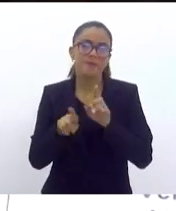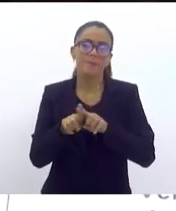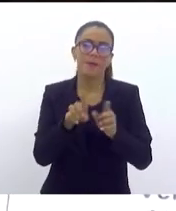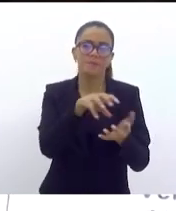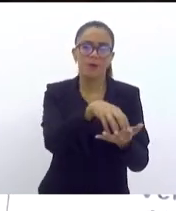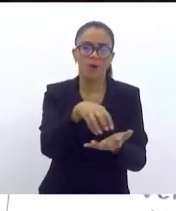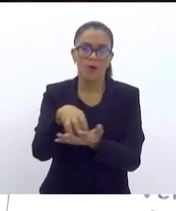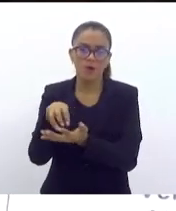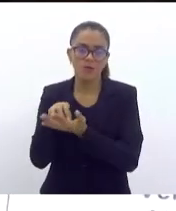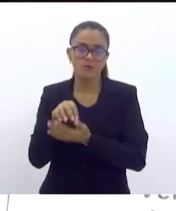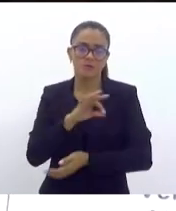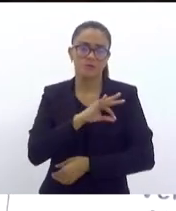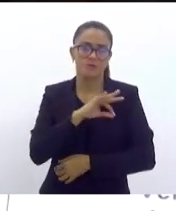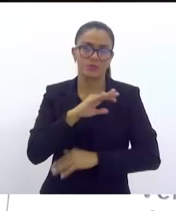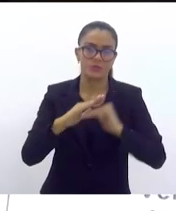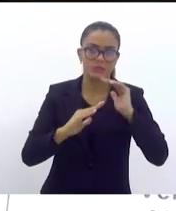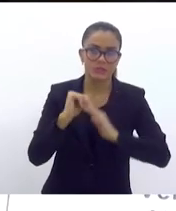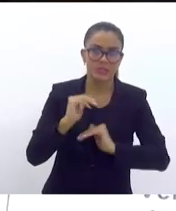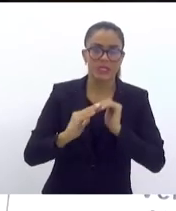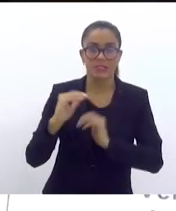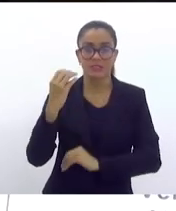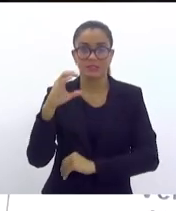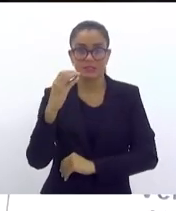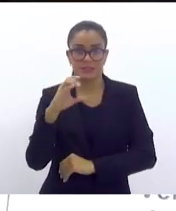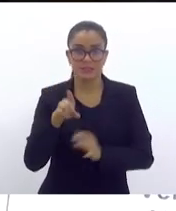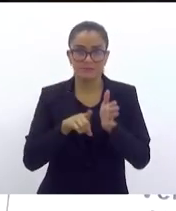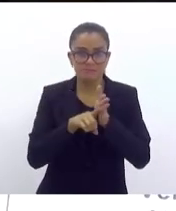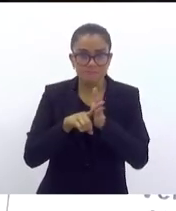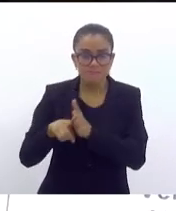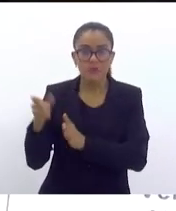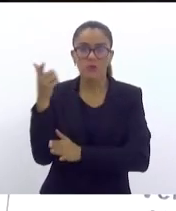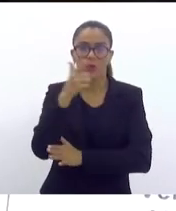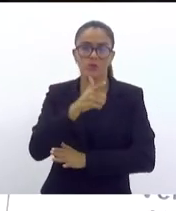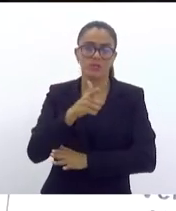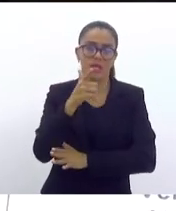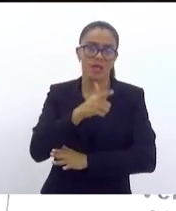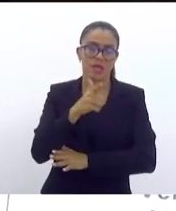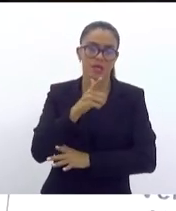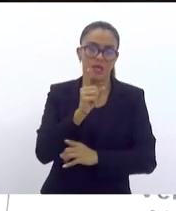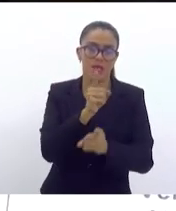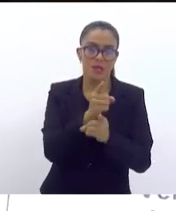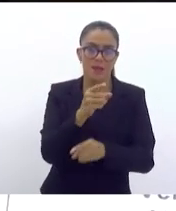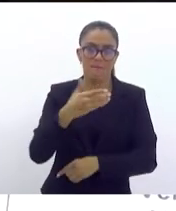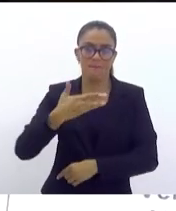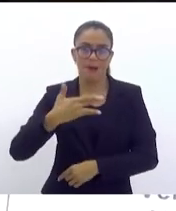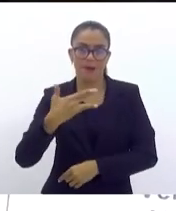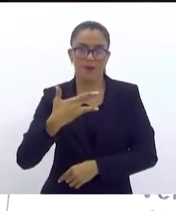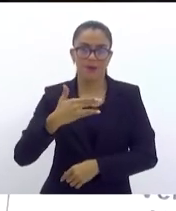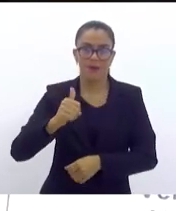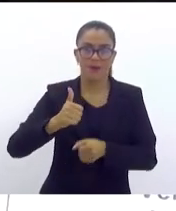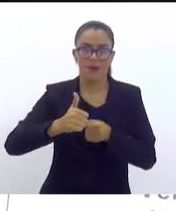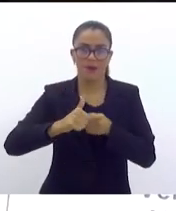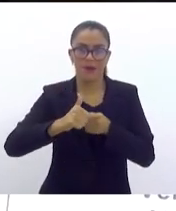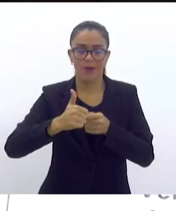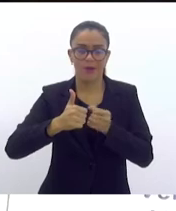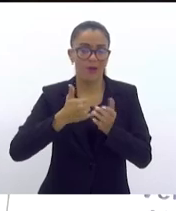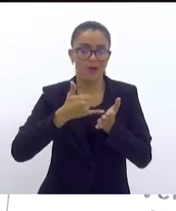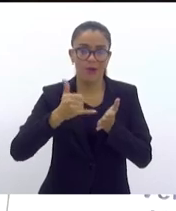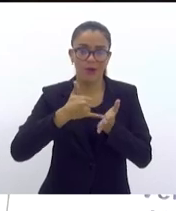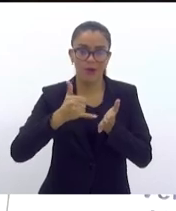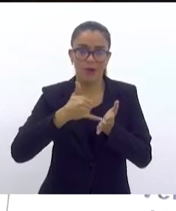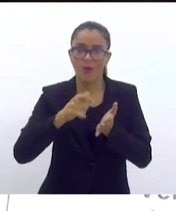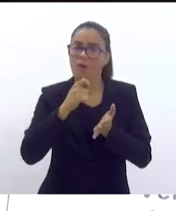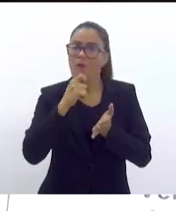técnicas científicas pelos serviços de interesse criminal conseguem visualizar maconha cocaína mas não ainda